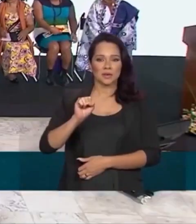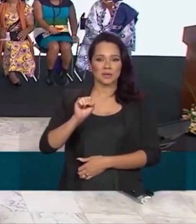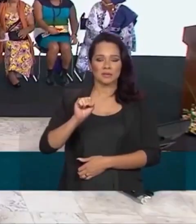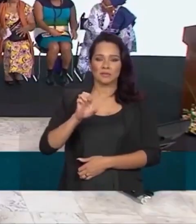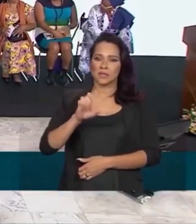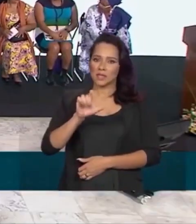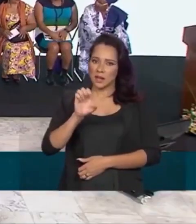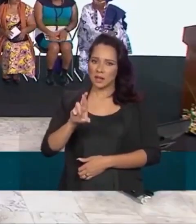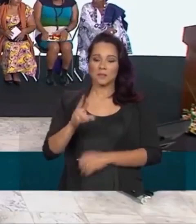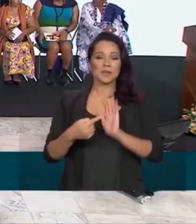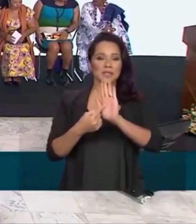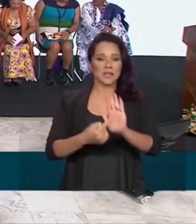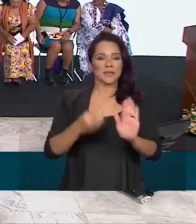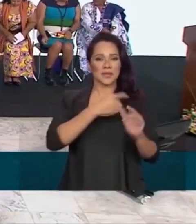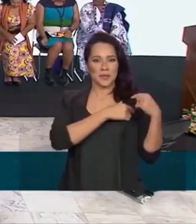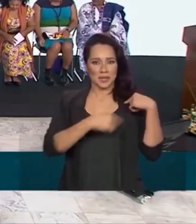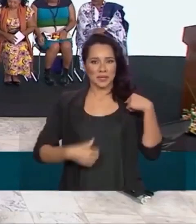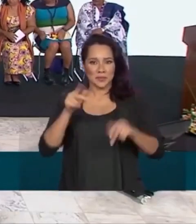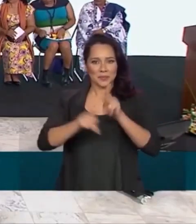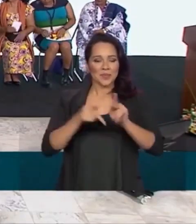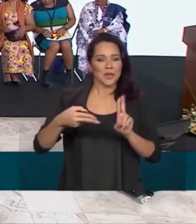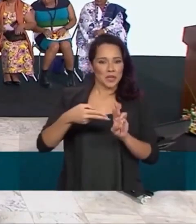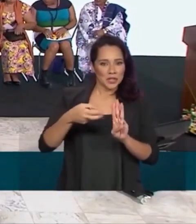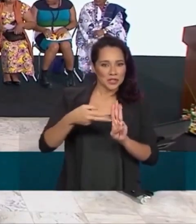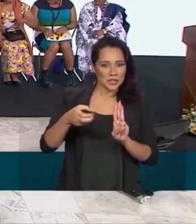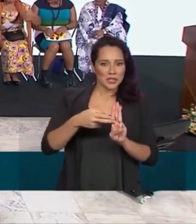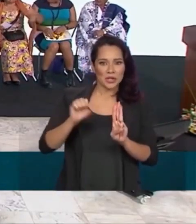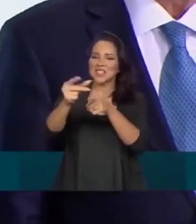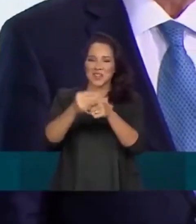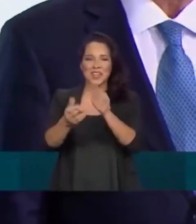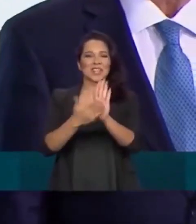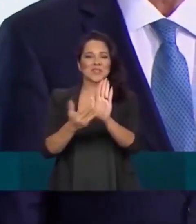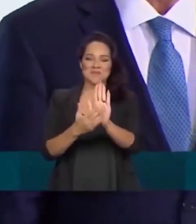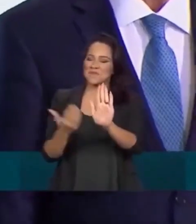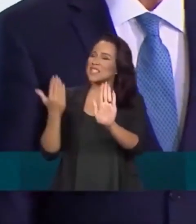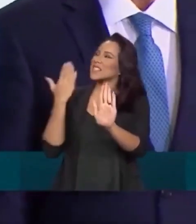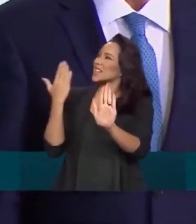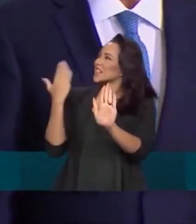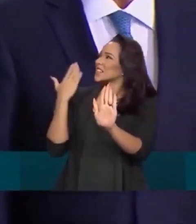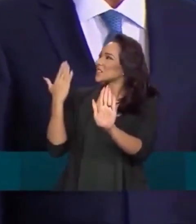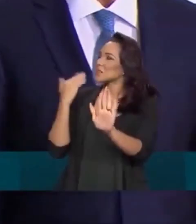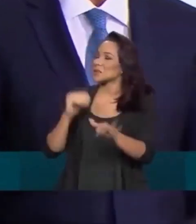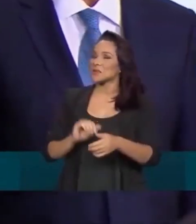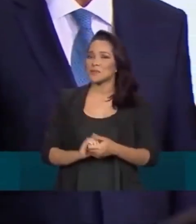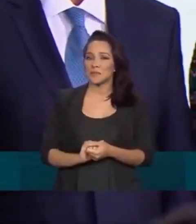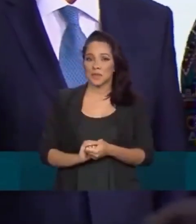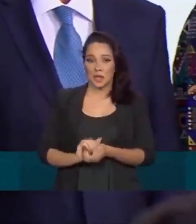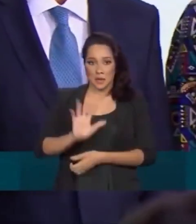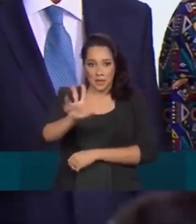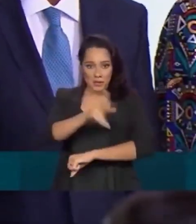centenas de pessoas participaram da cerimônia nesta quarta-feira inclusive o Presidente da República